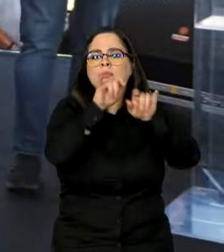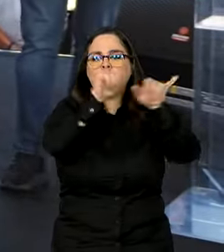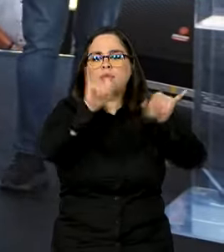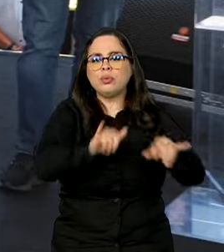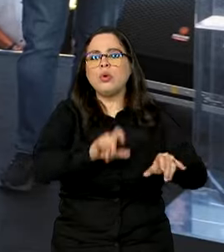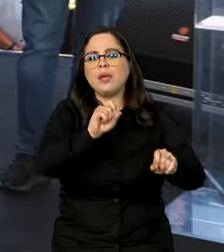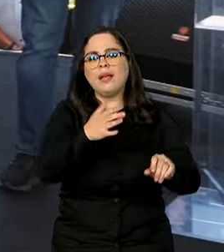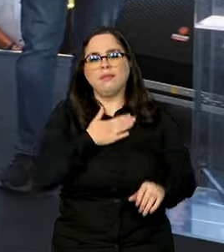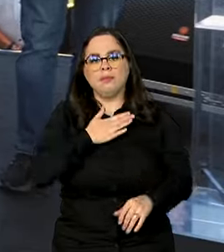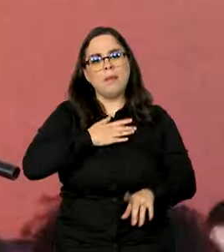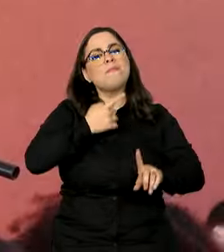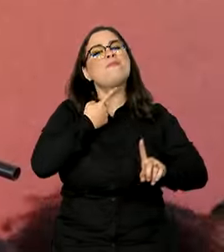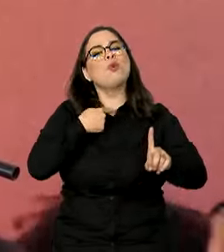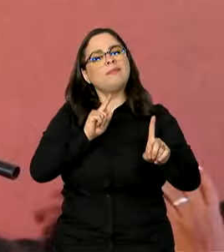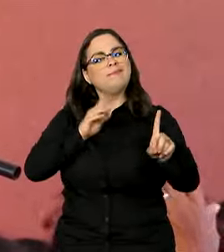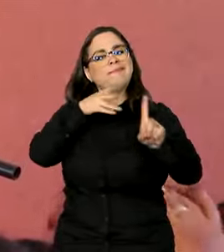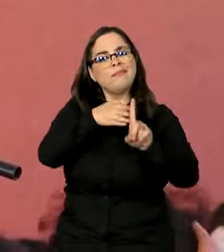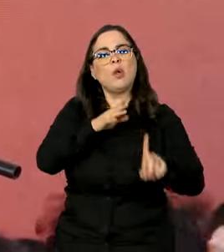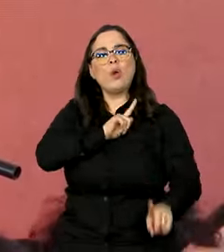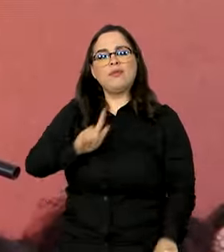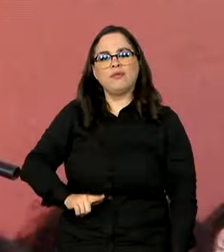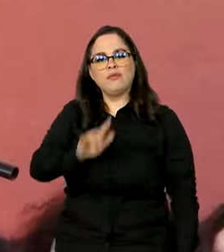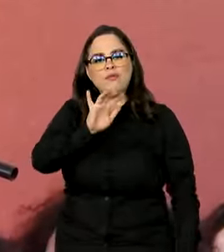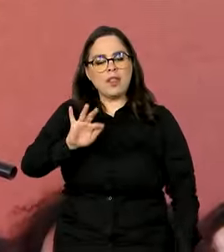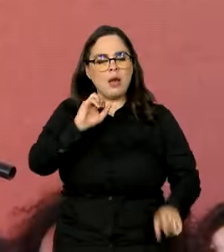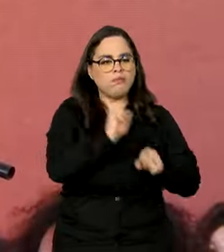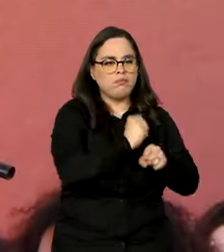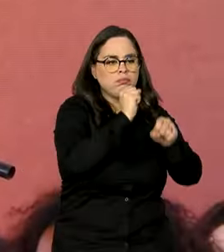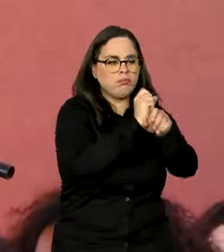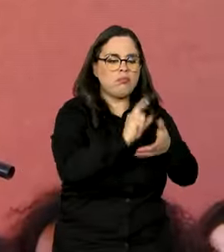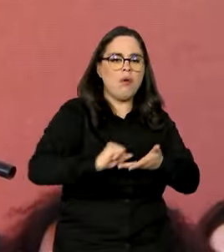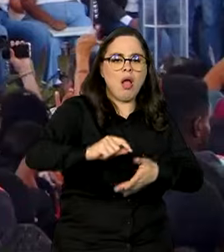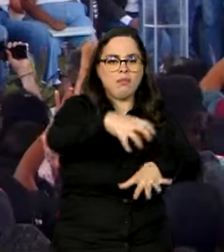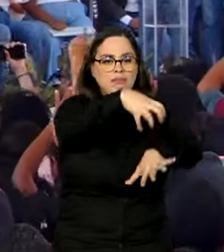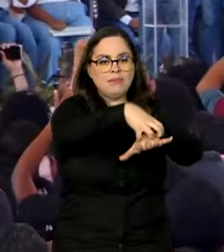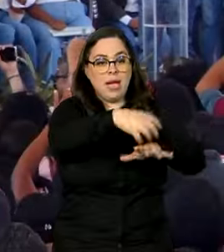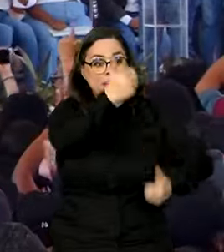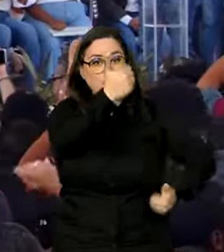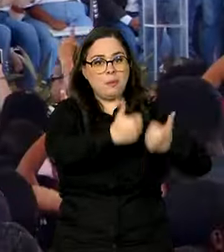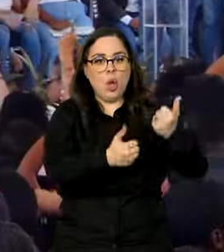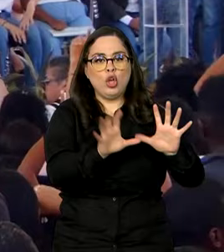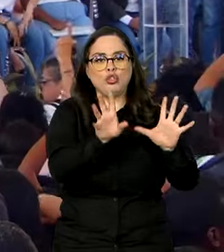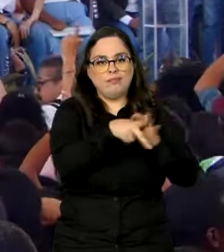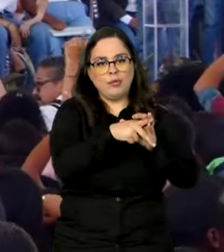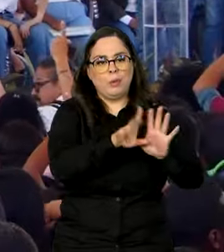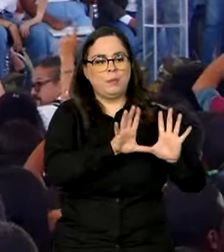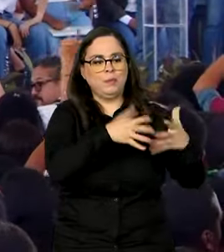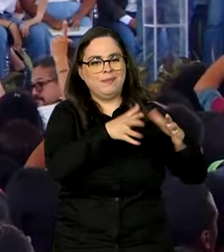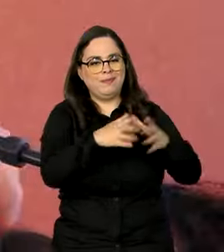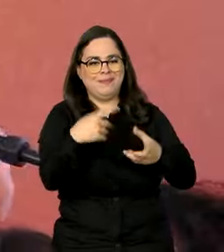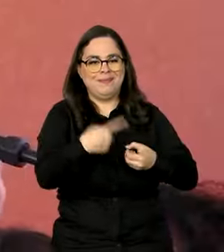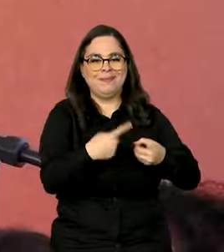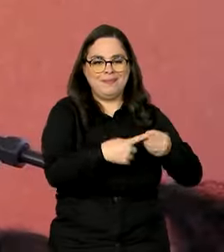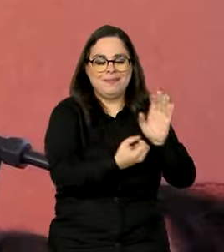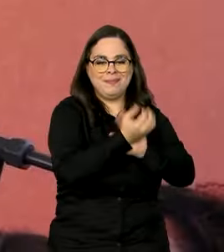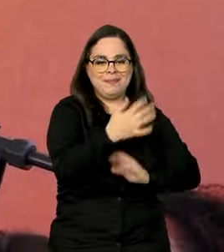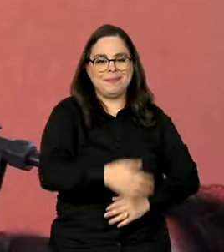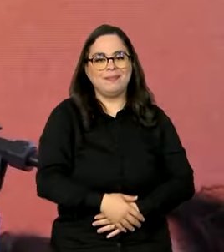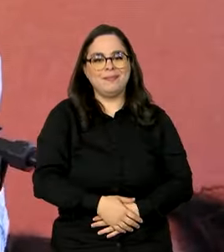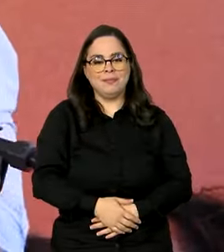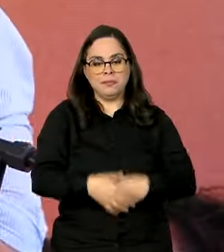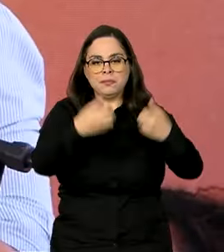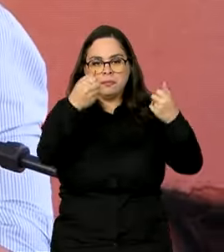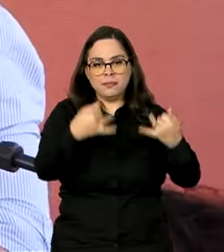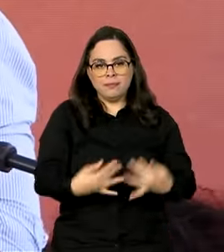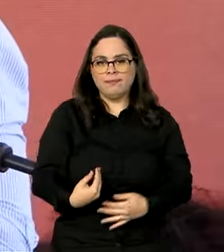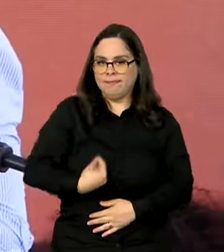intenção do governo federal em financiar as obras de um centro esportivo comunitário em Alcântara. Existe